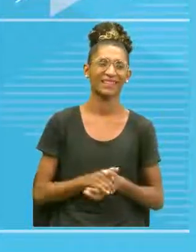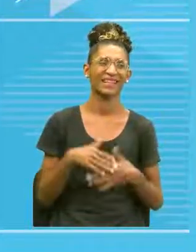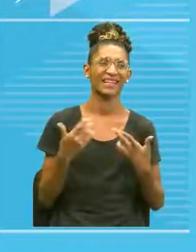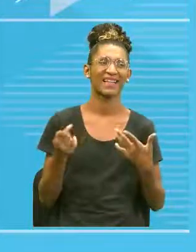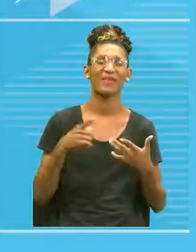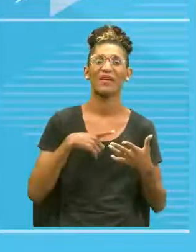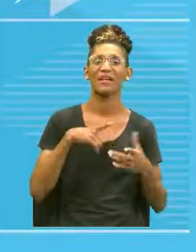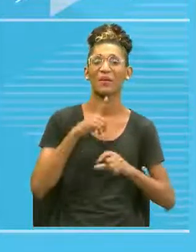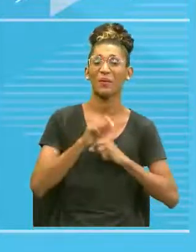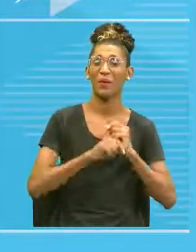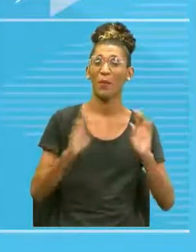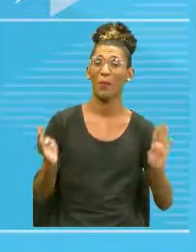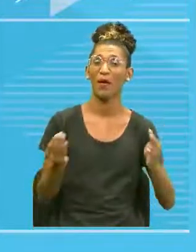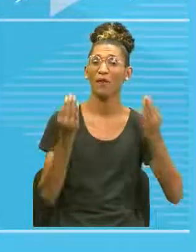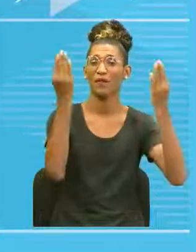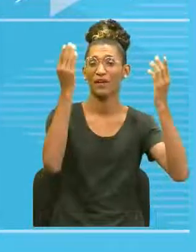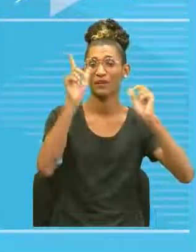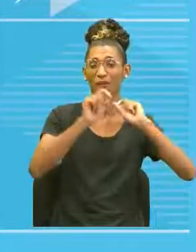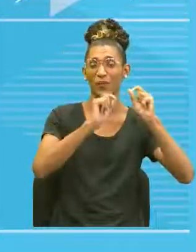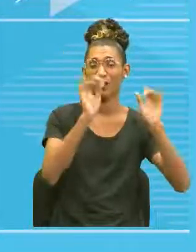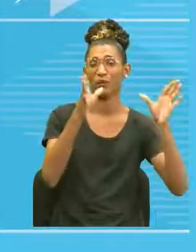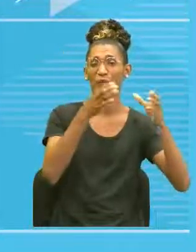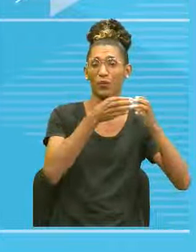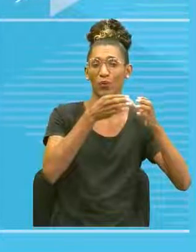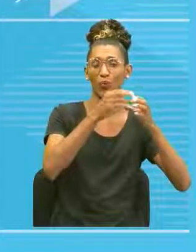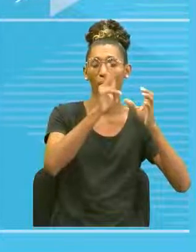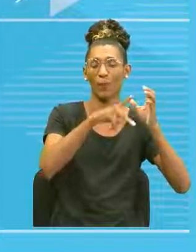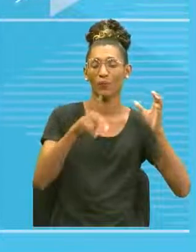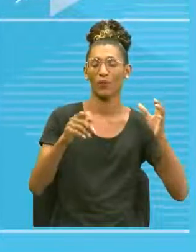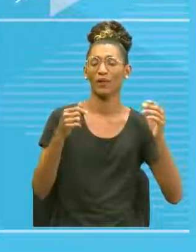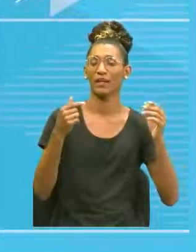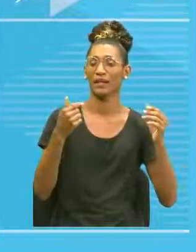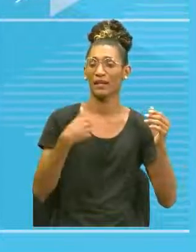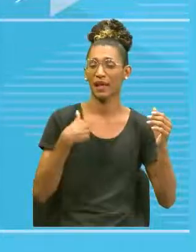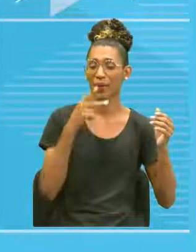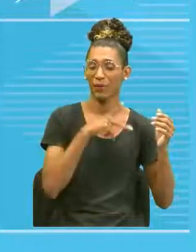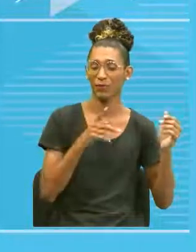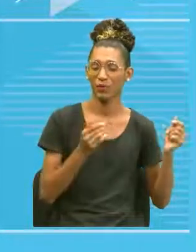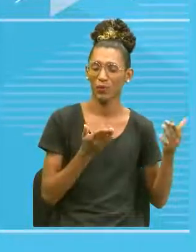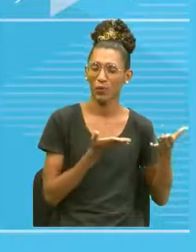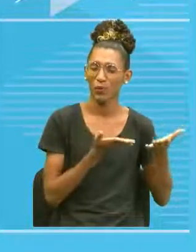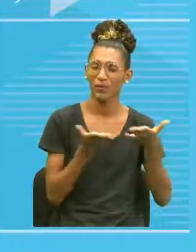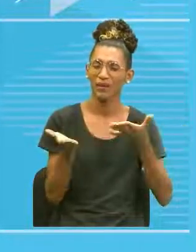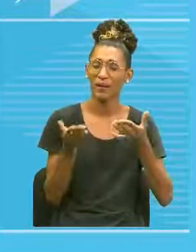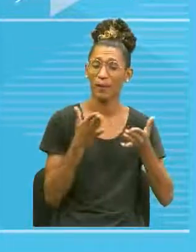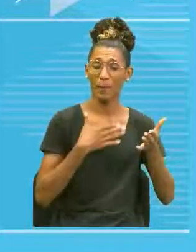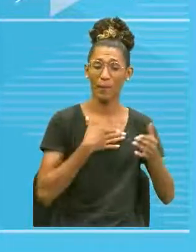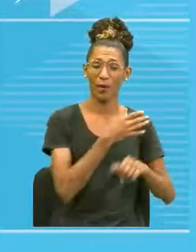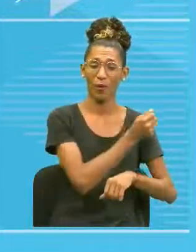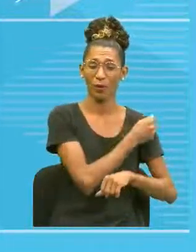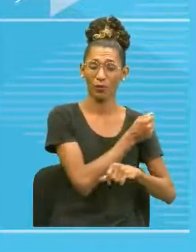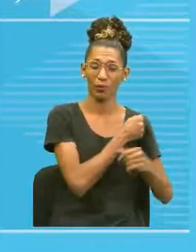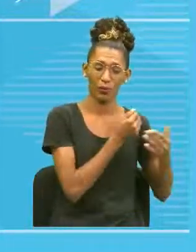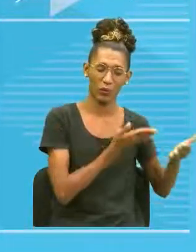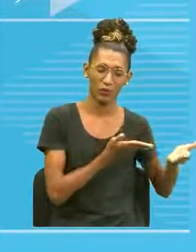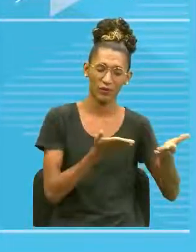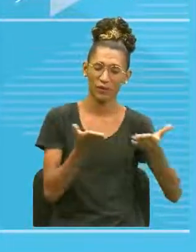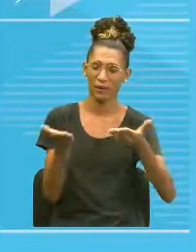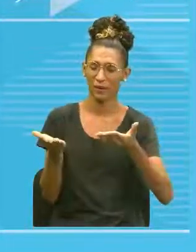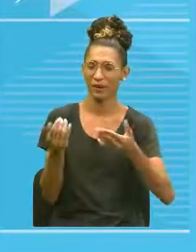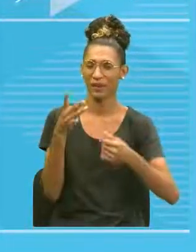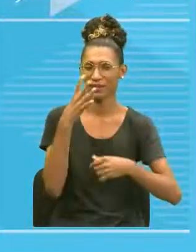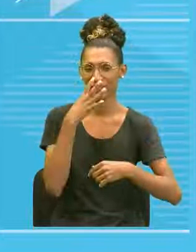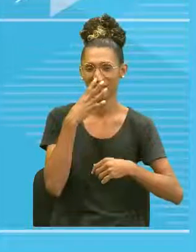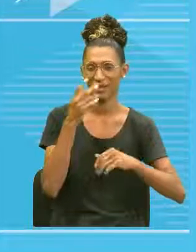tem um show de talentos entre os professores e aí eu convidei meus alunos para eles eles verem o cantar